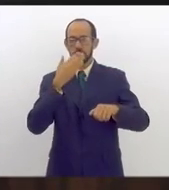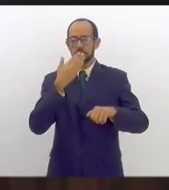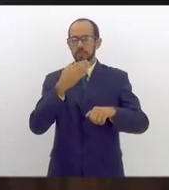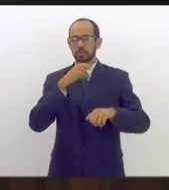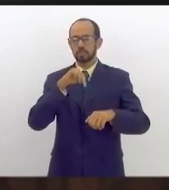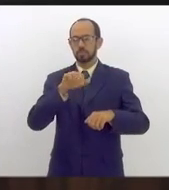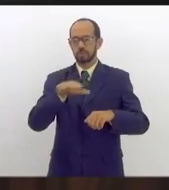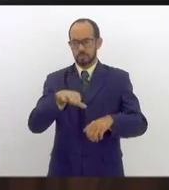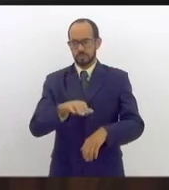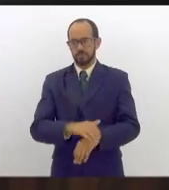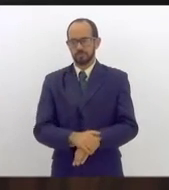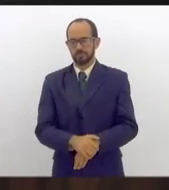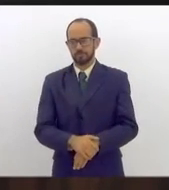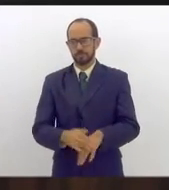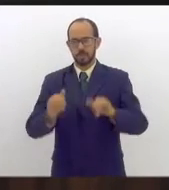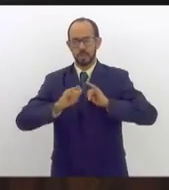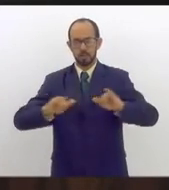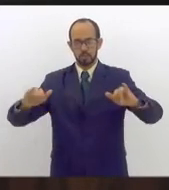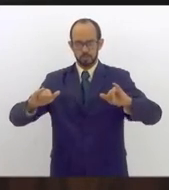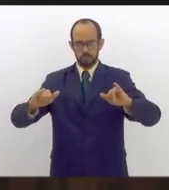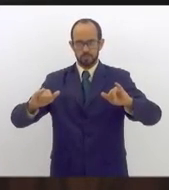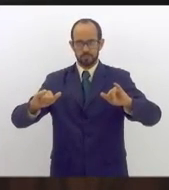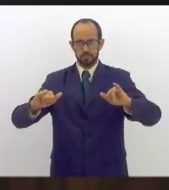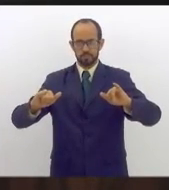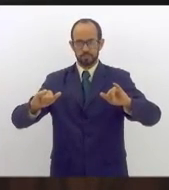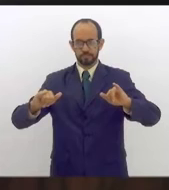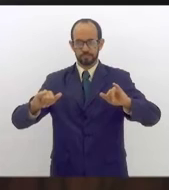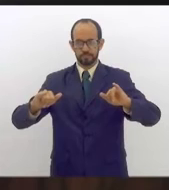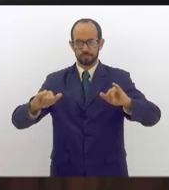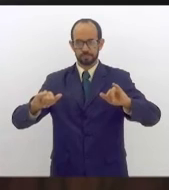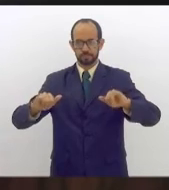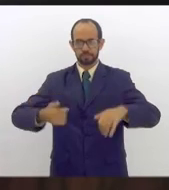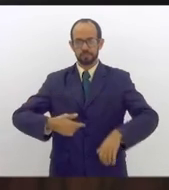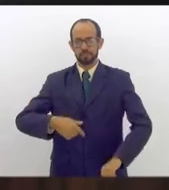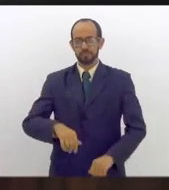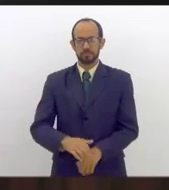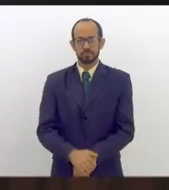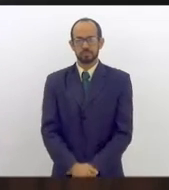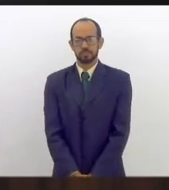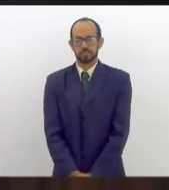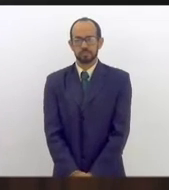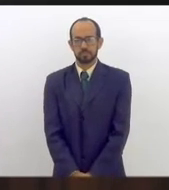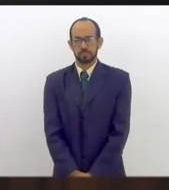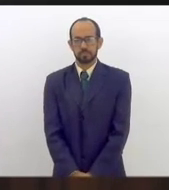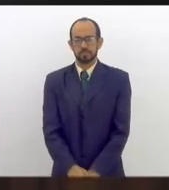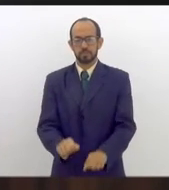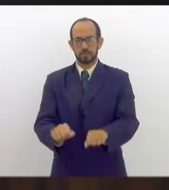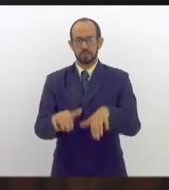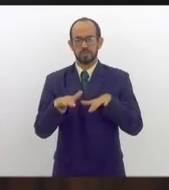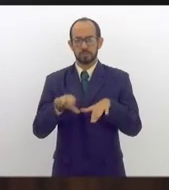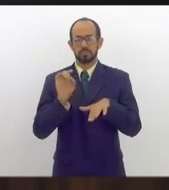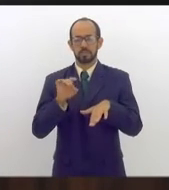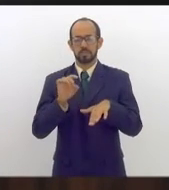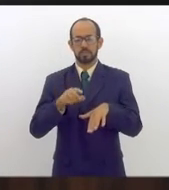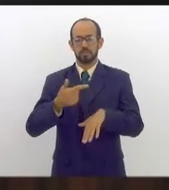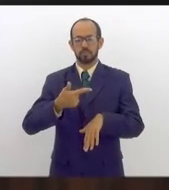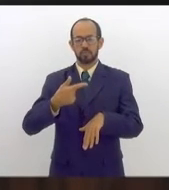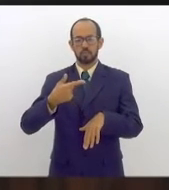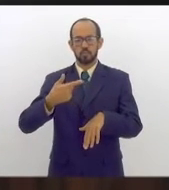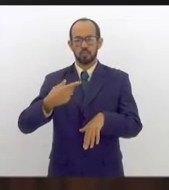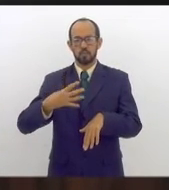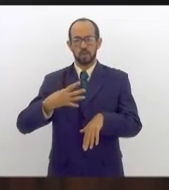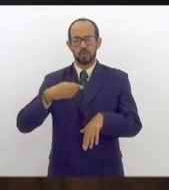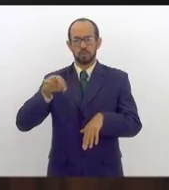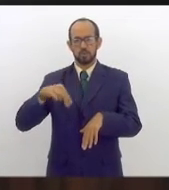Mink. Anuncio, em segunda sessão extraordinária, dia 24 de novembro